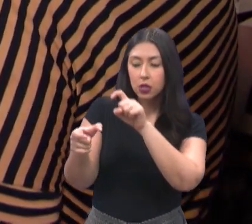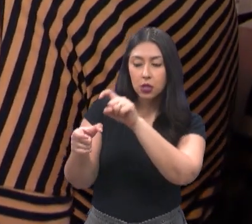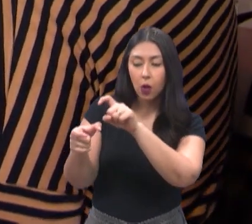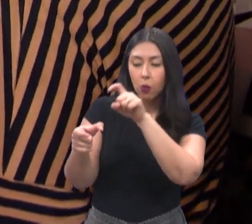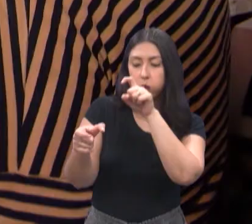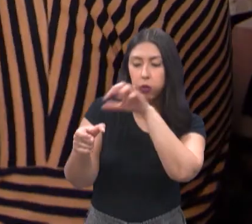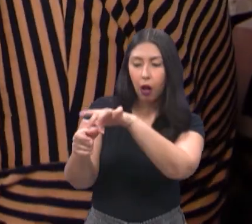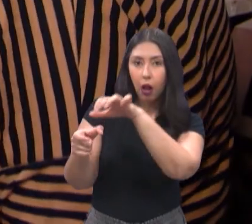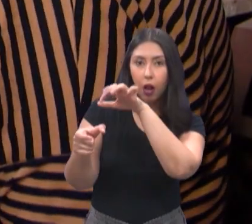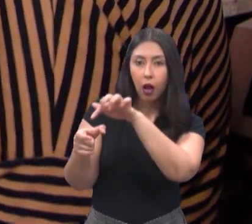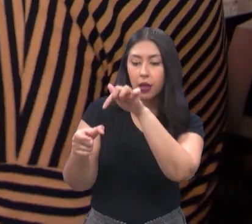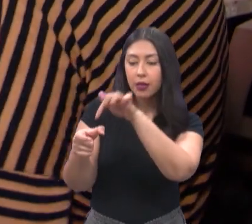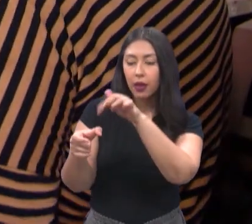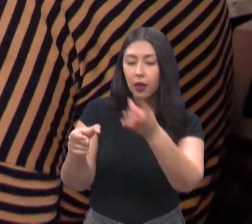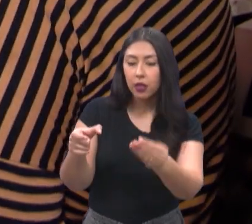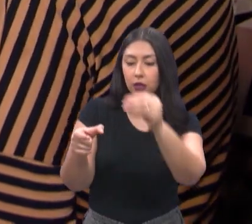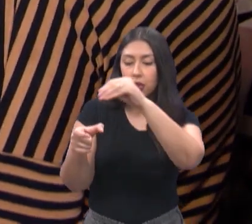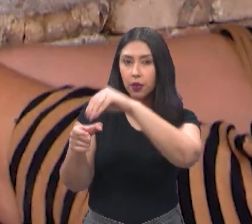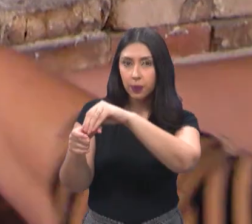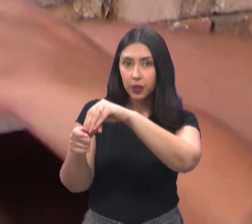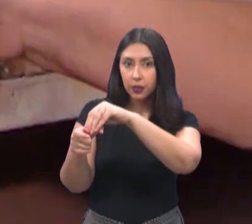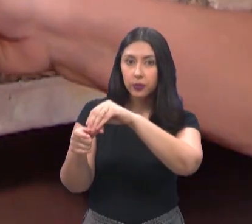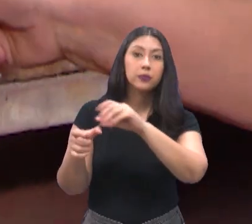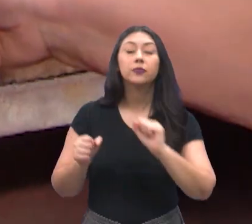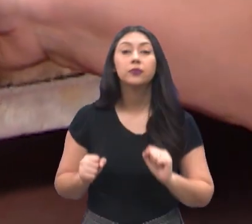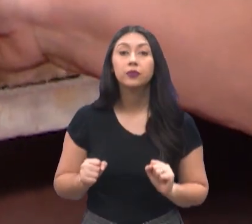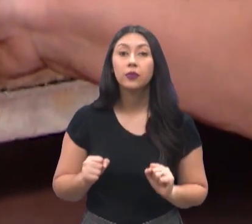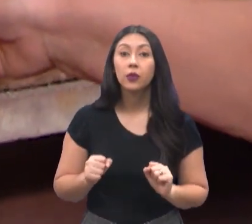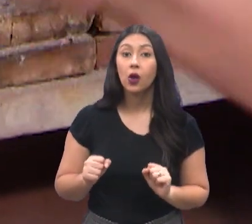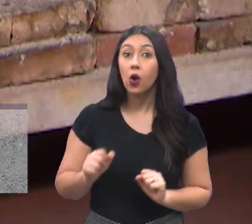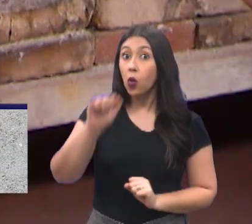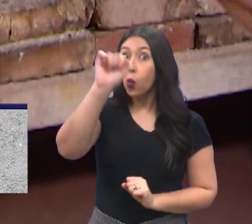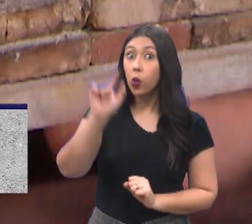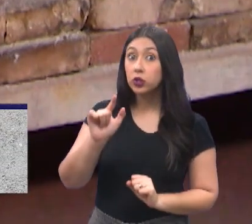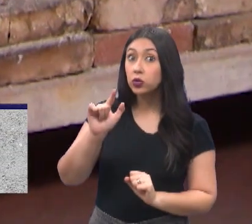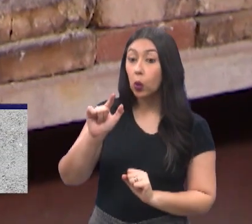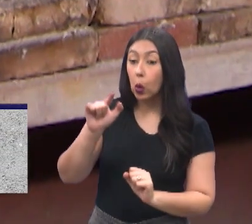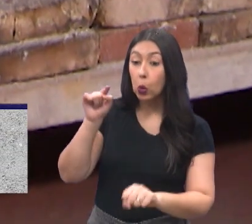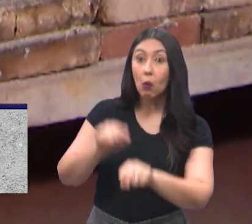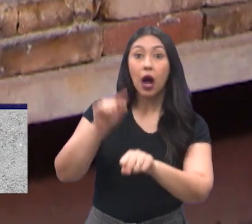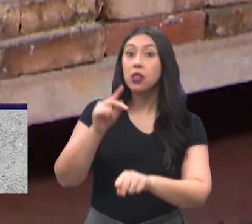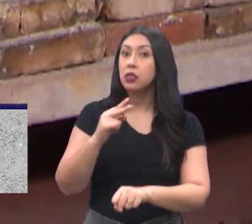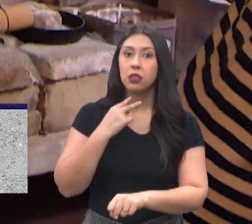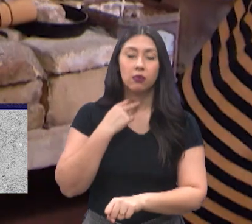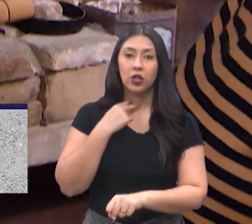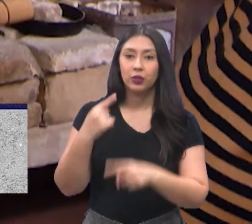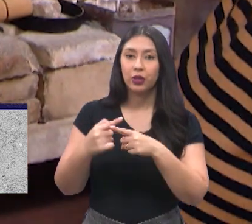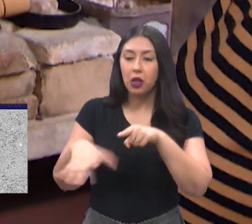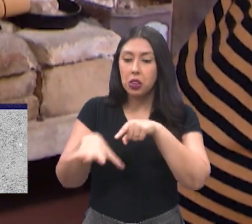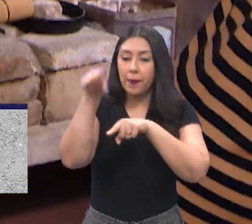onde vai ficar. A prata vai cair aqui, né? O azul não pode encostar aqui, porque aí ele apaga.